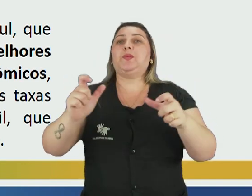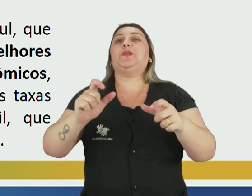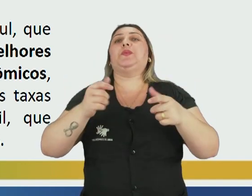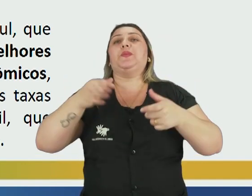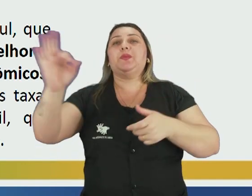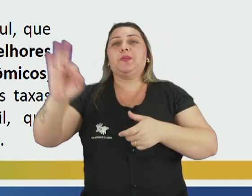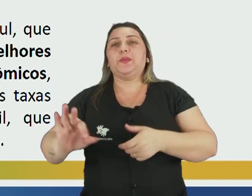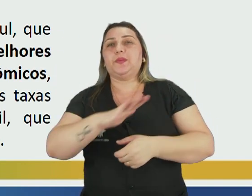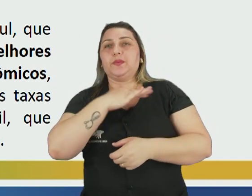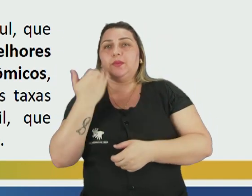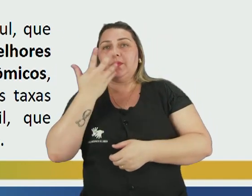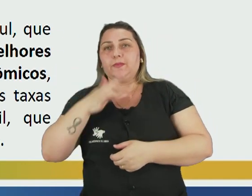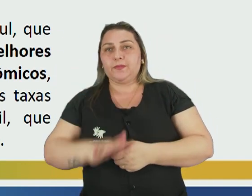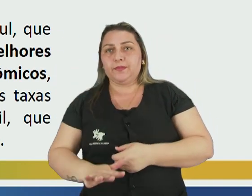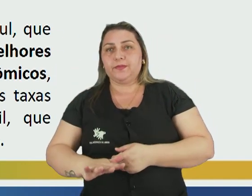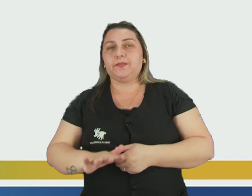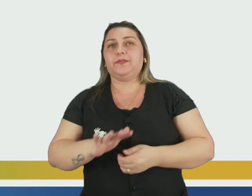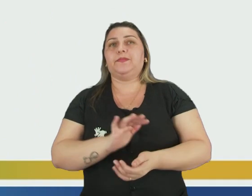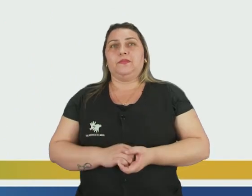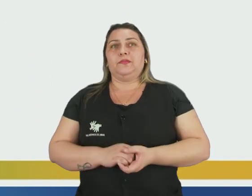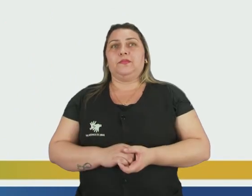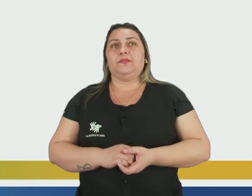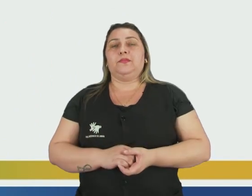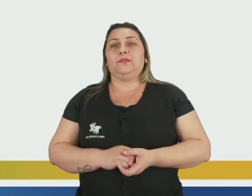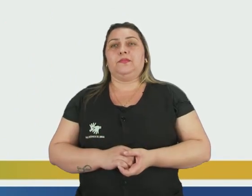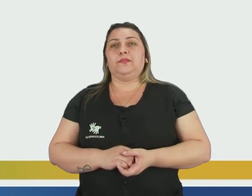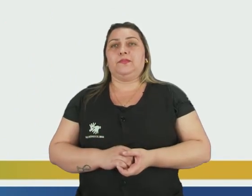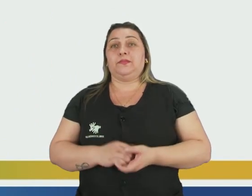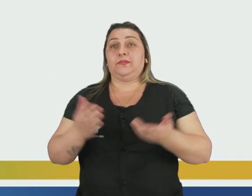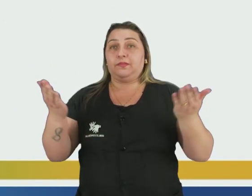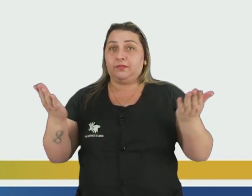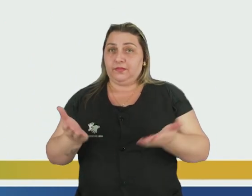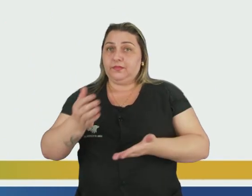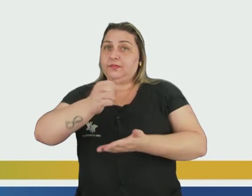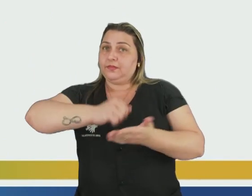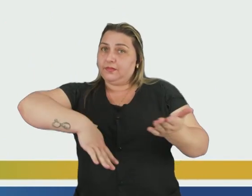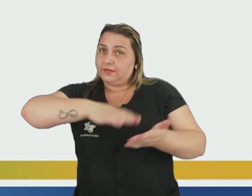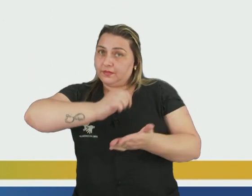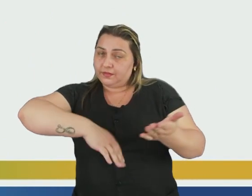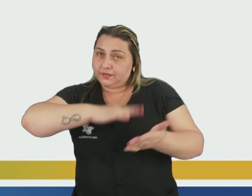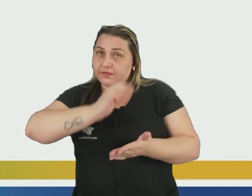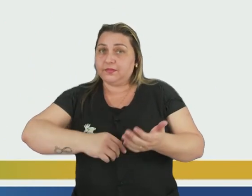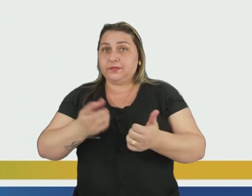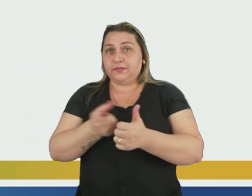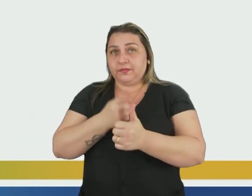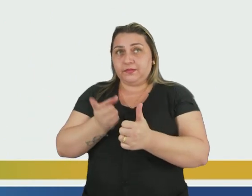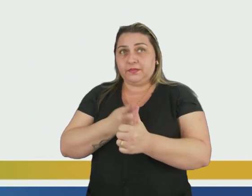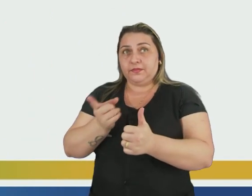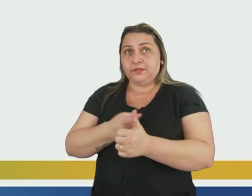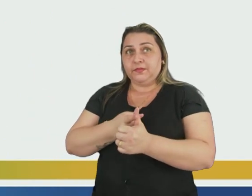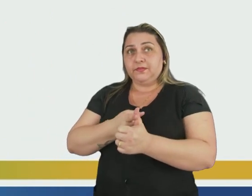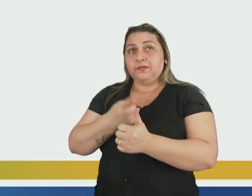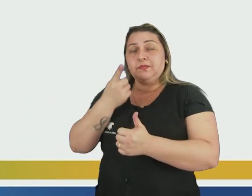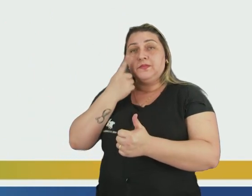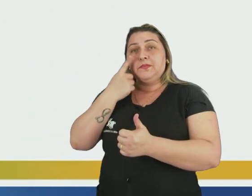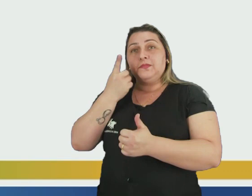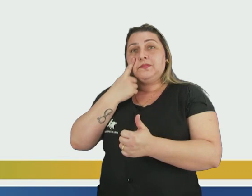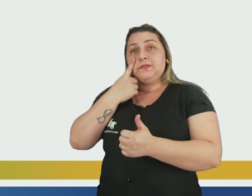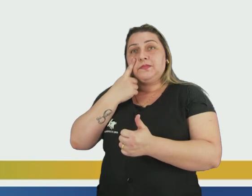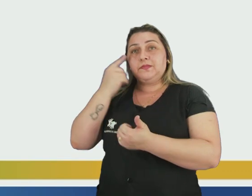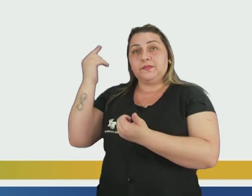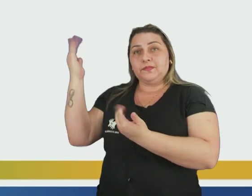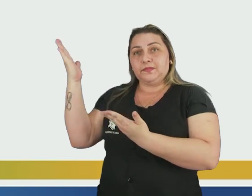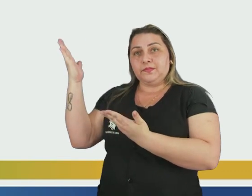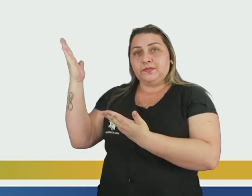de mortalidade infantil. Então, vamos agora aos exercícios. Primeira questão. Observe